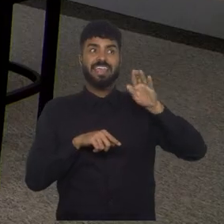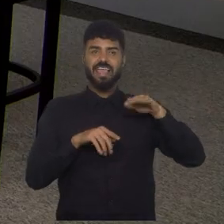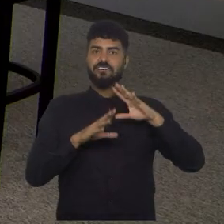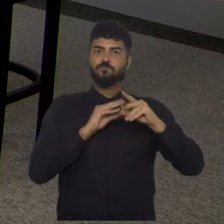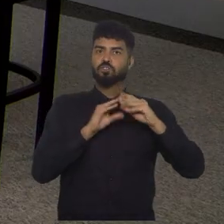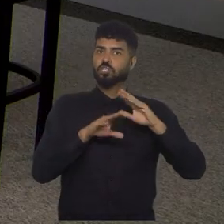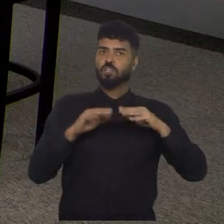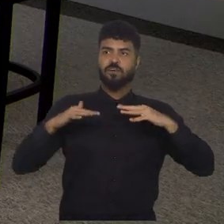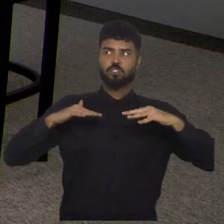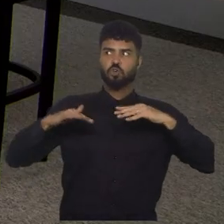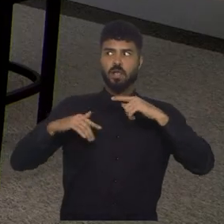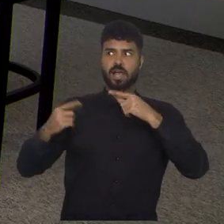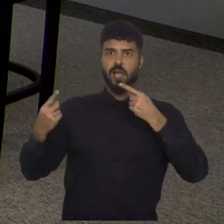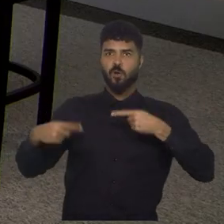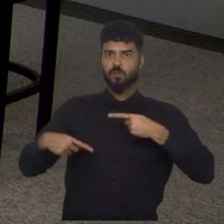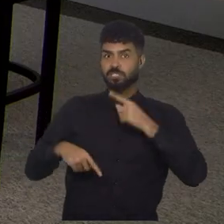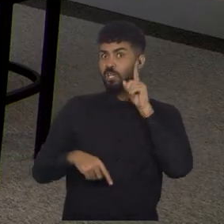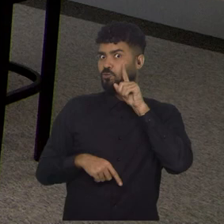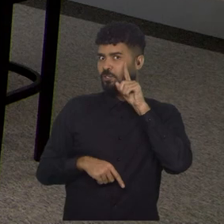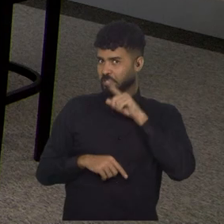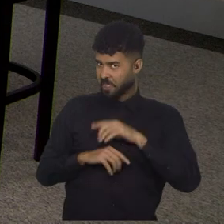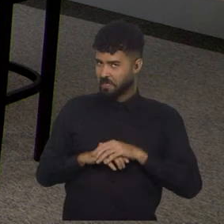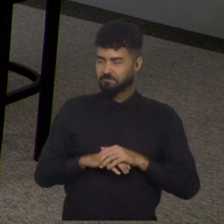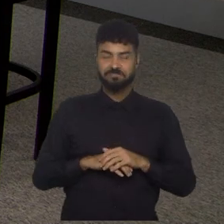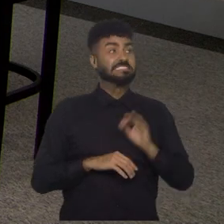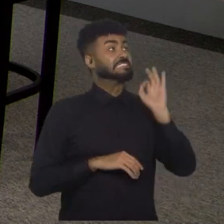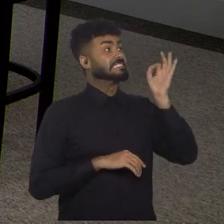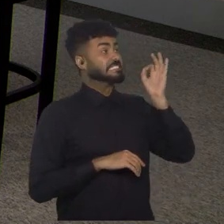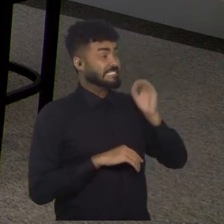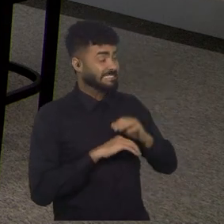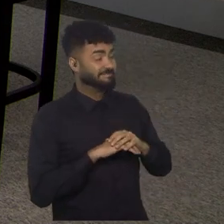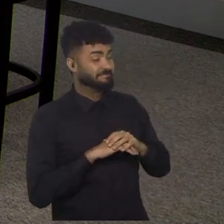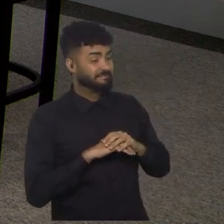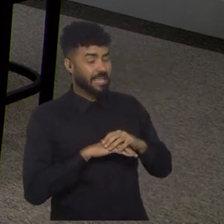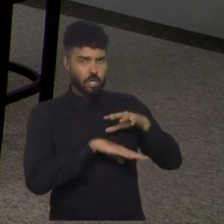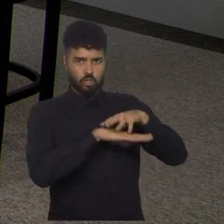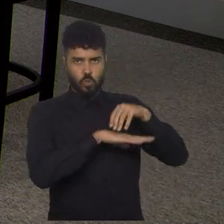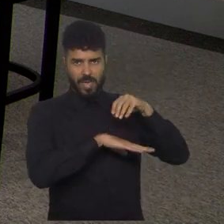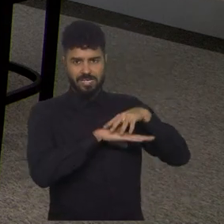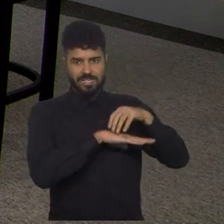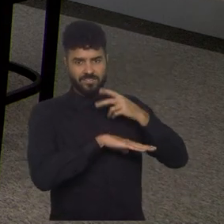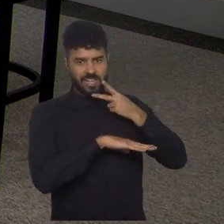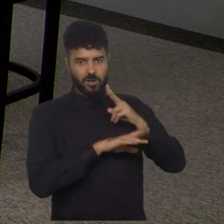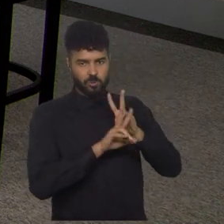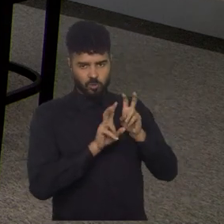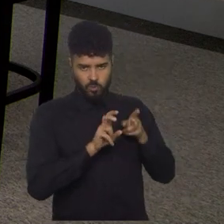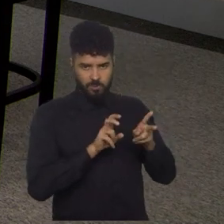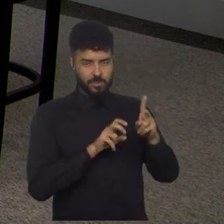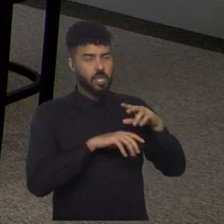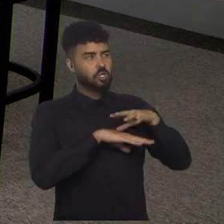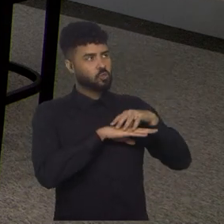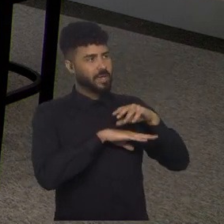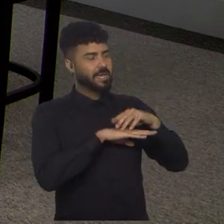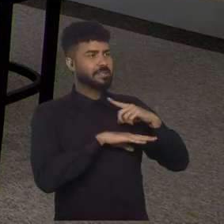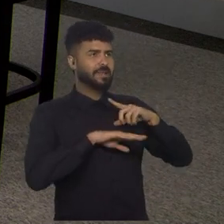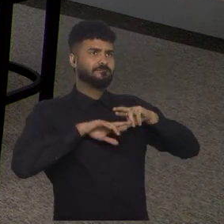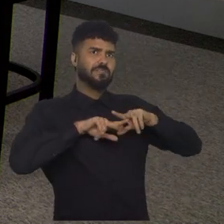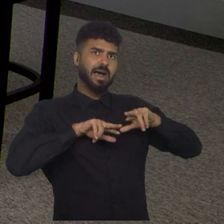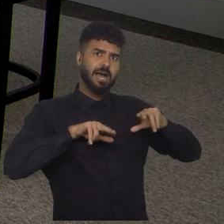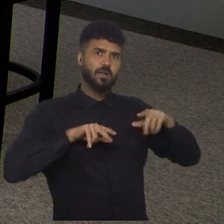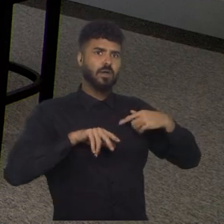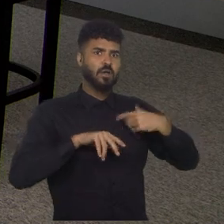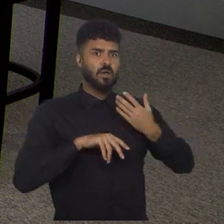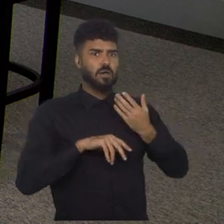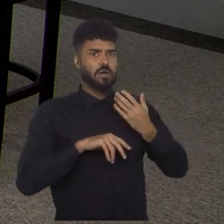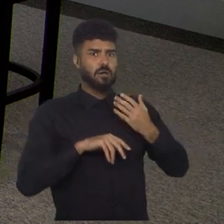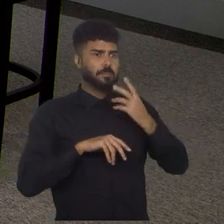é. E, Rafa, assim, ainda continuando na Suécia, como a Belle bem comentou aqui, a Suécia tem vários bons